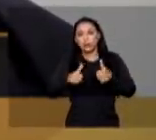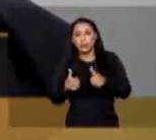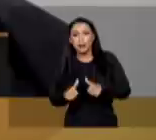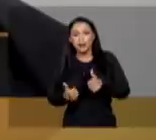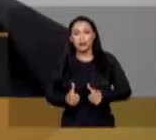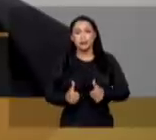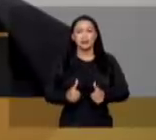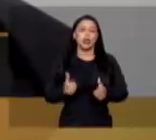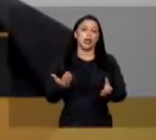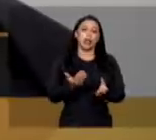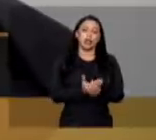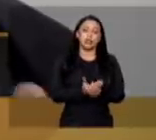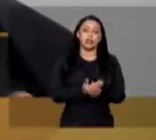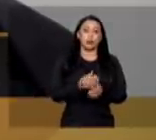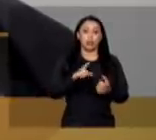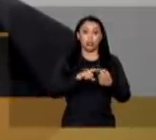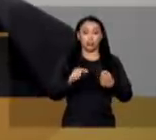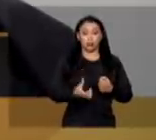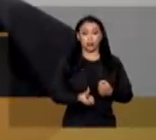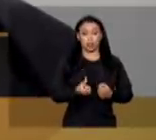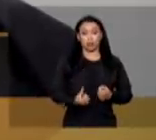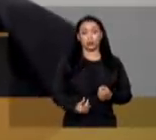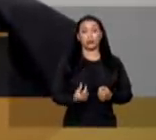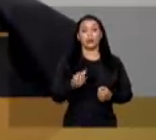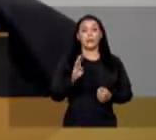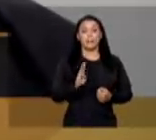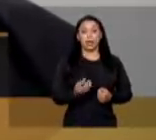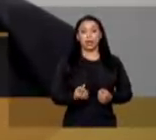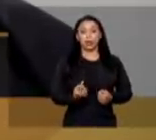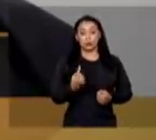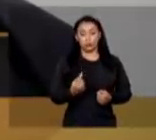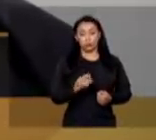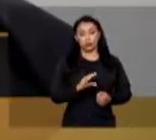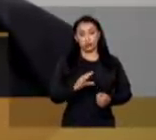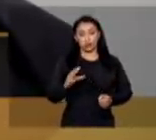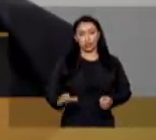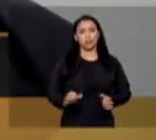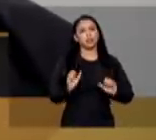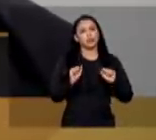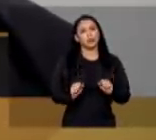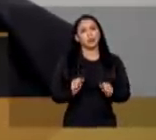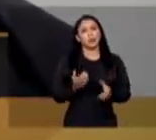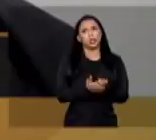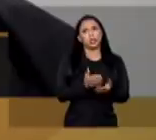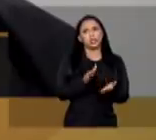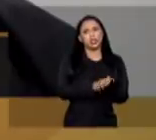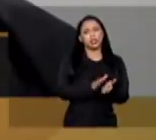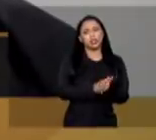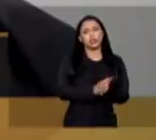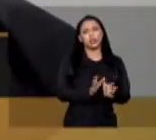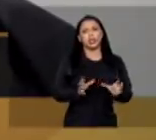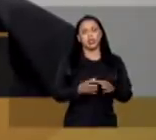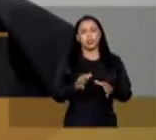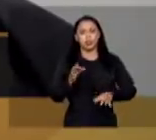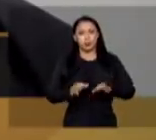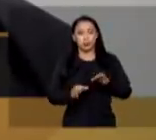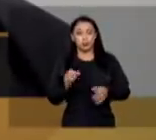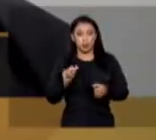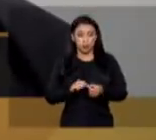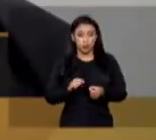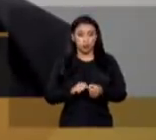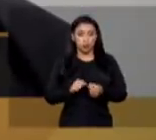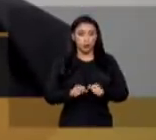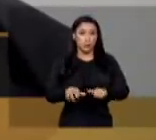ação rescisória. Artigo 6º, 1B e C. Está apto a apreciar processos das turmas que tenham sido afetados ao pleno